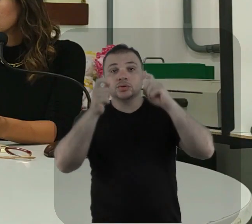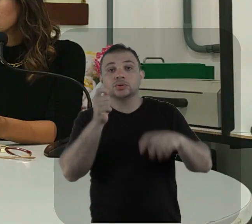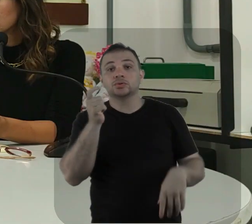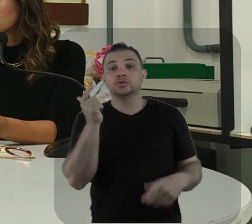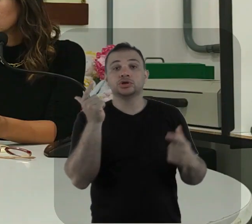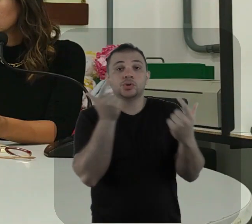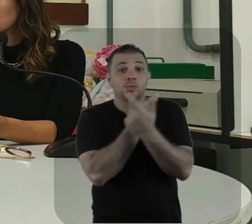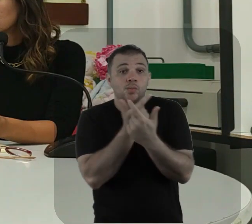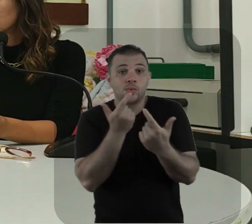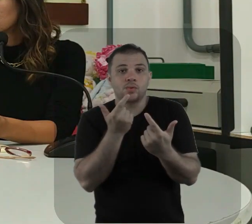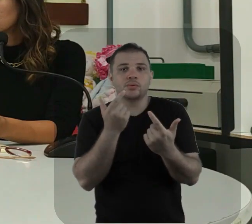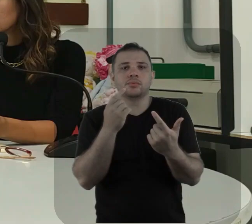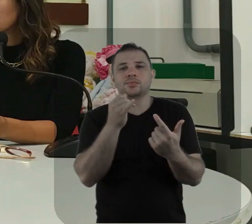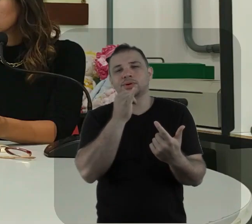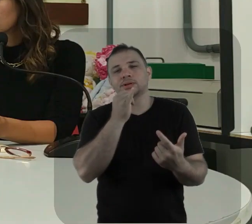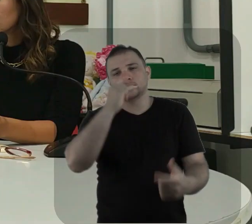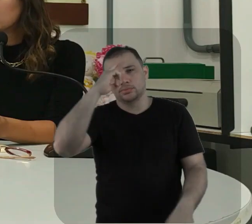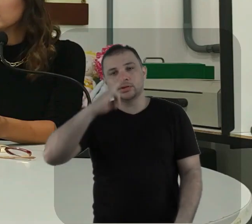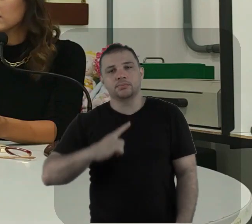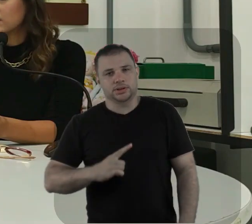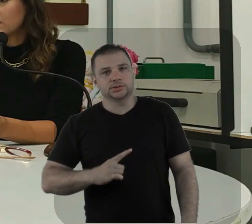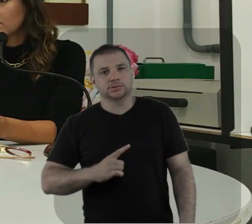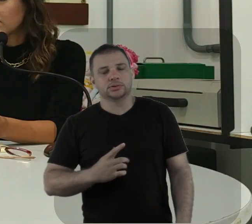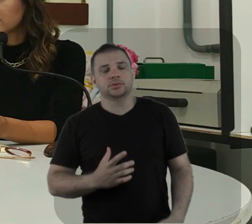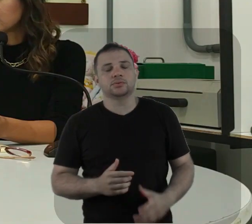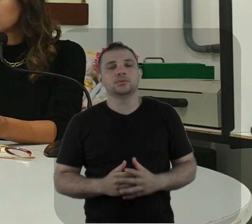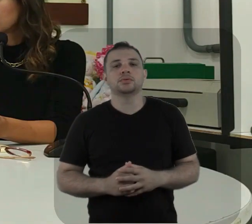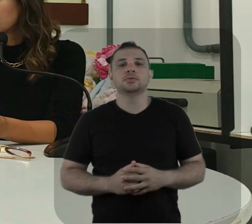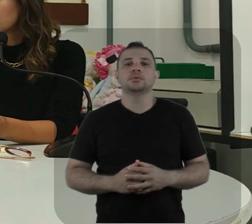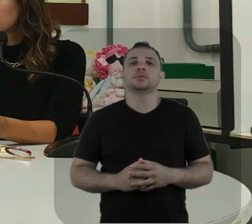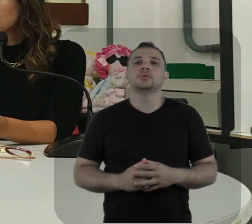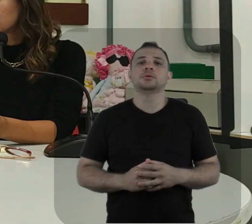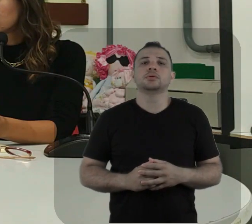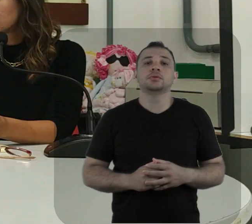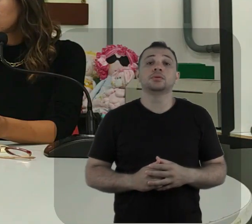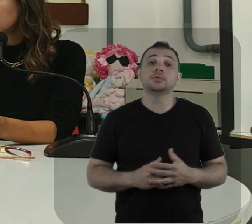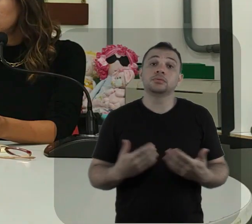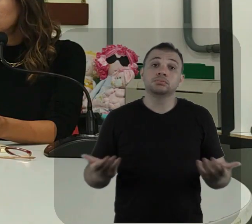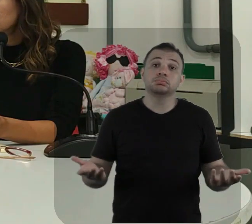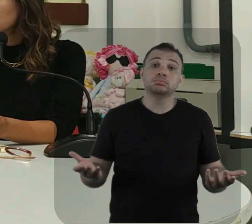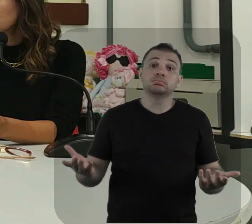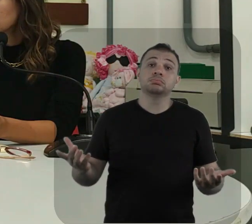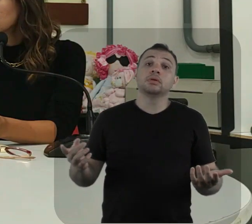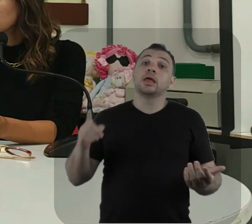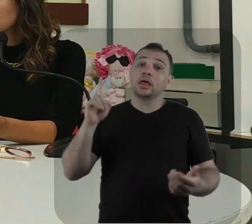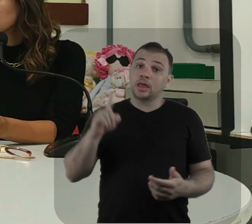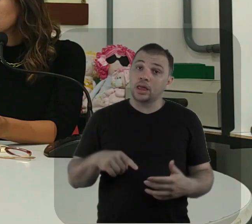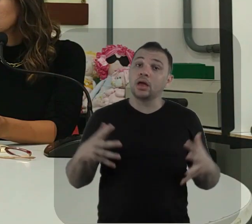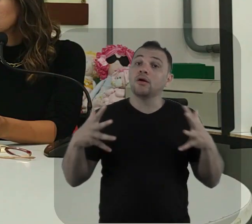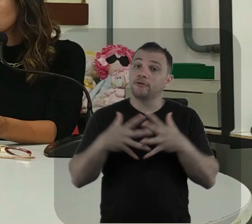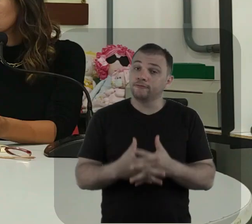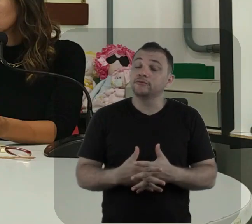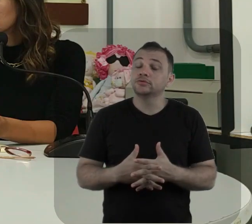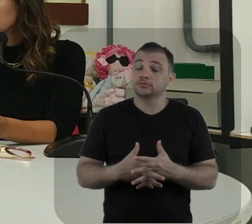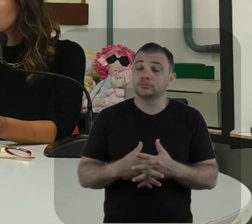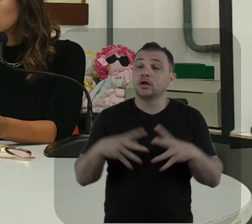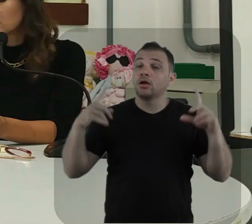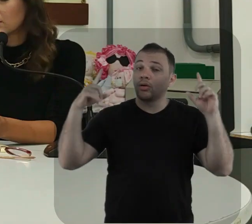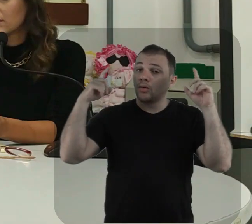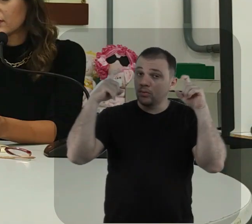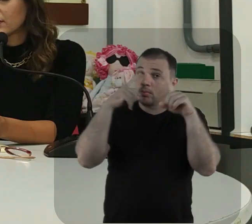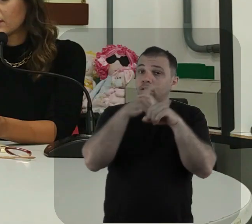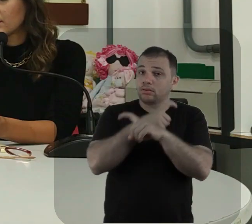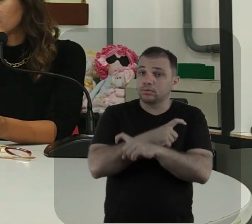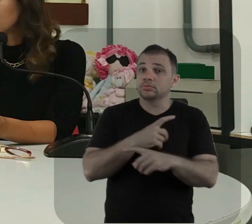né, dando destaque aí para a depressão, mas é isso, né, eu penso que, de fato, é algo